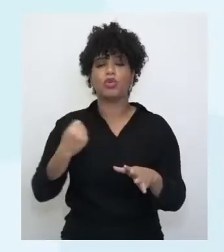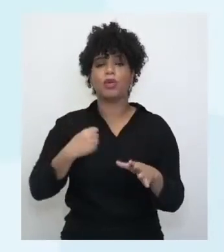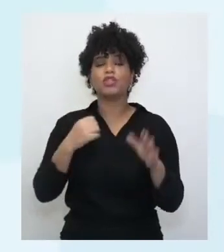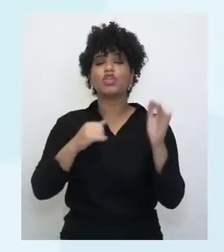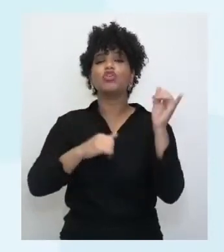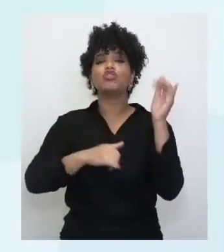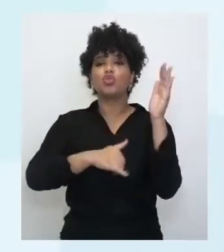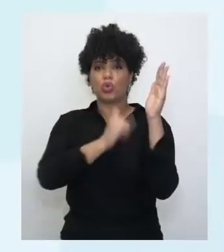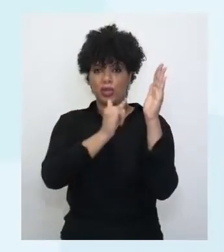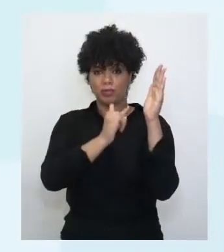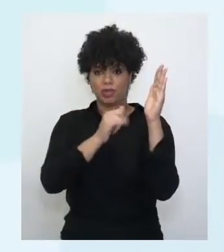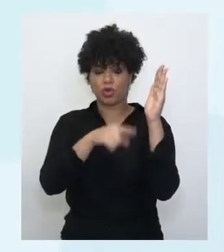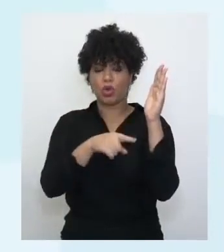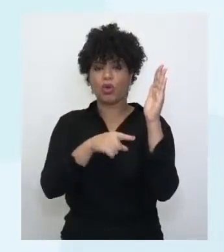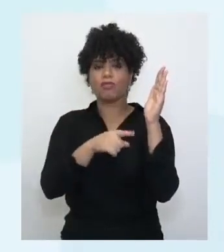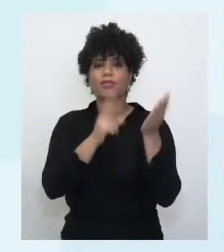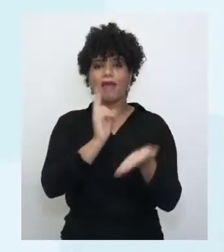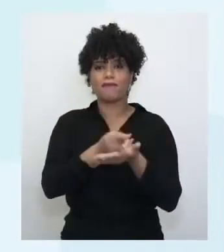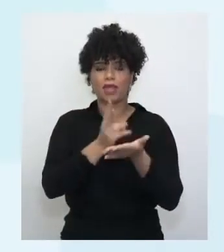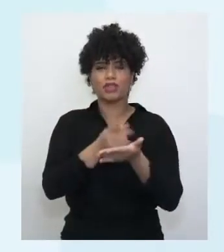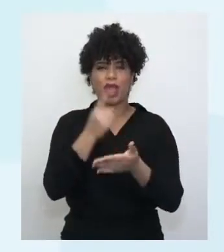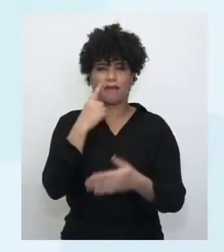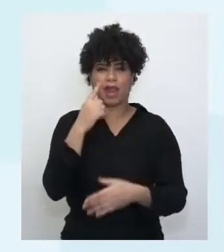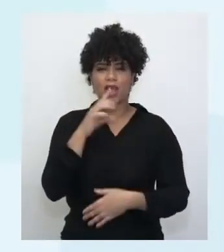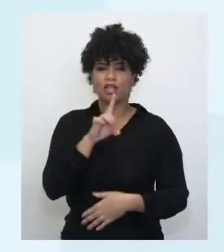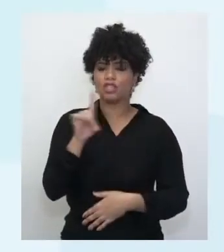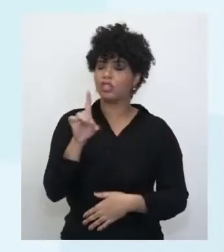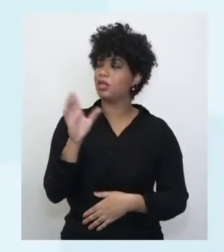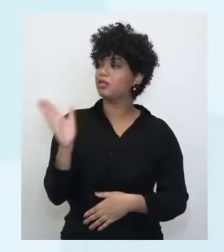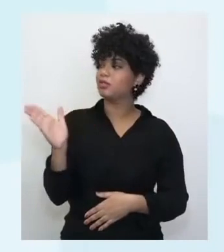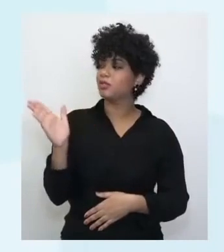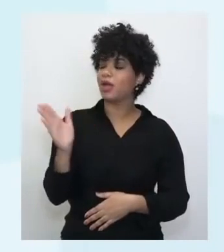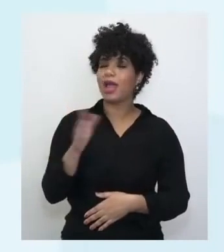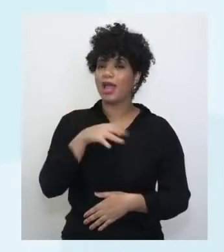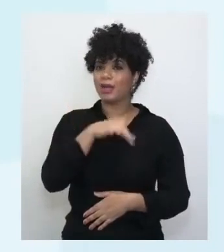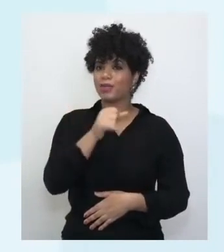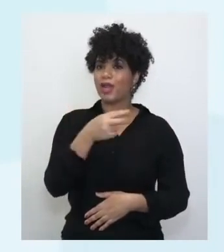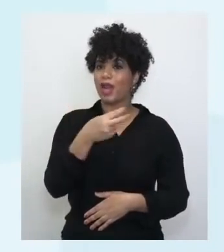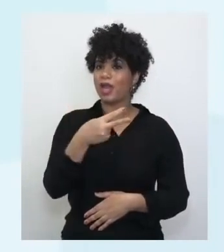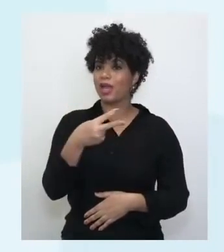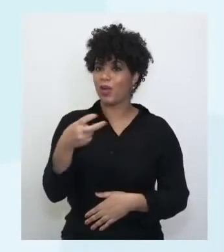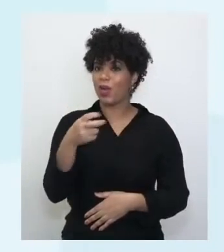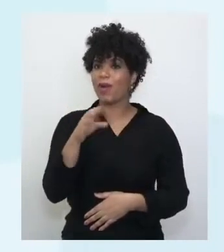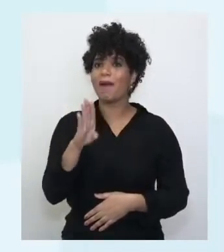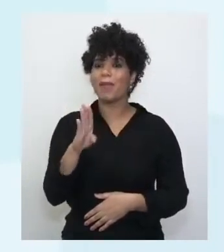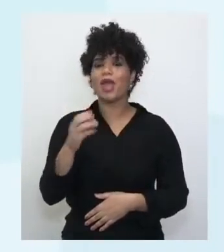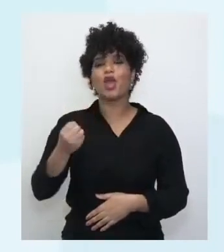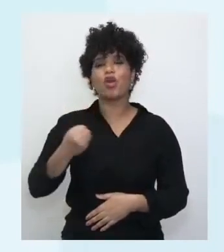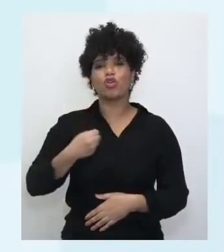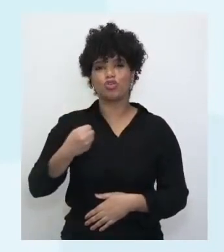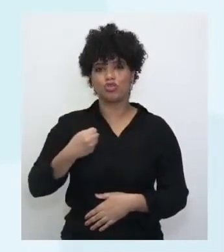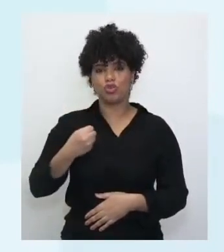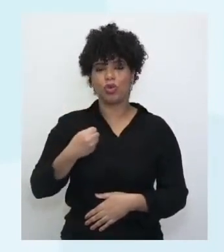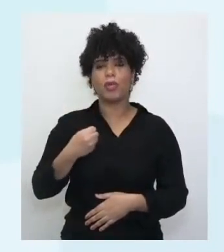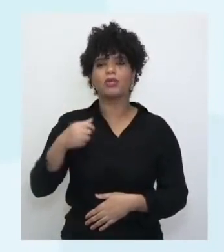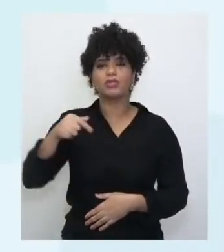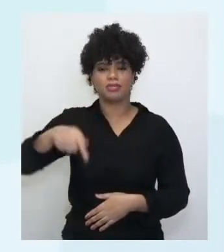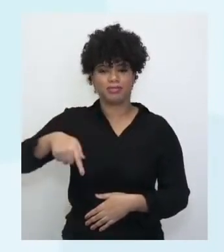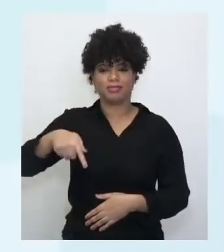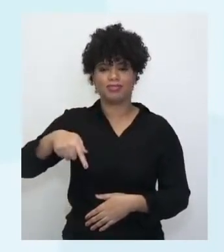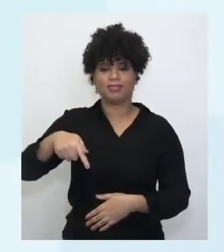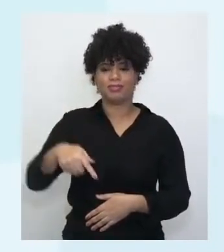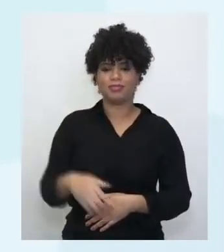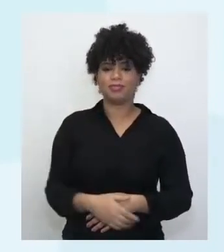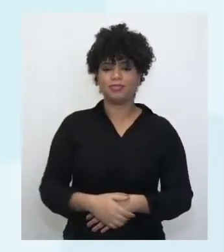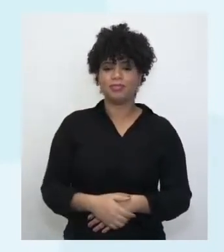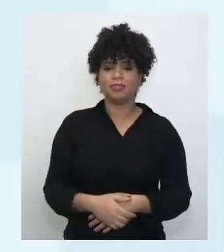número fixo. Então, olha aqui no canto direito, ó, y igual a b, e esse b pertence aos reais, tá? Então, o que significa isso? Olha